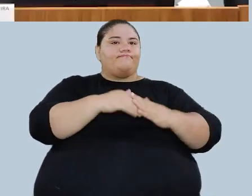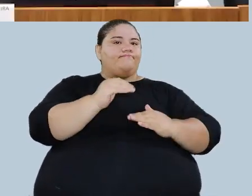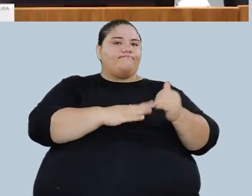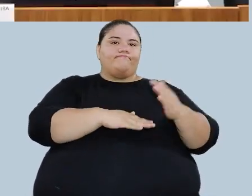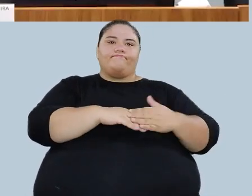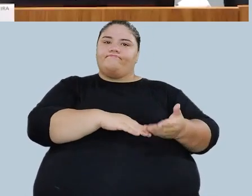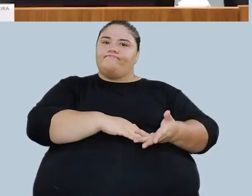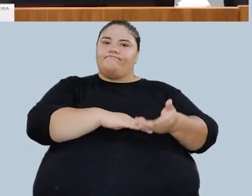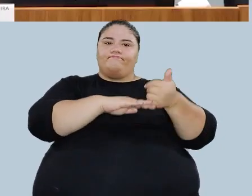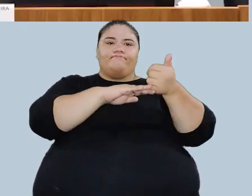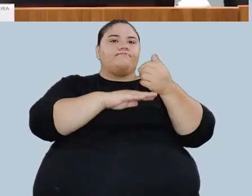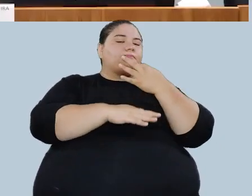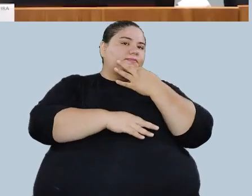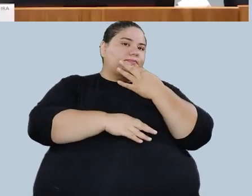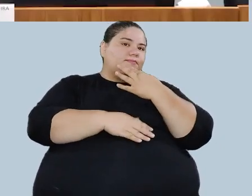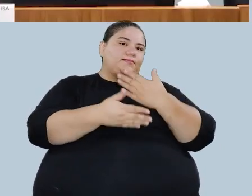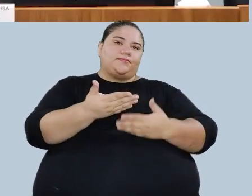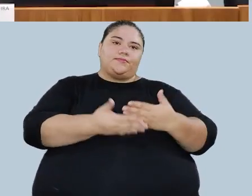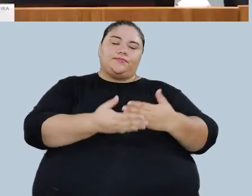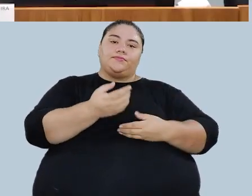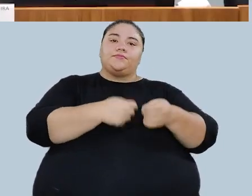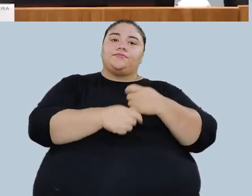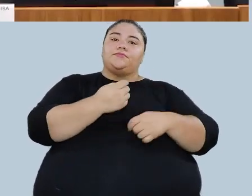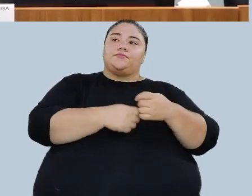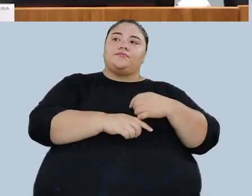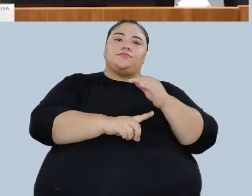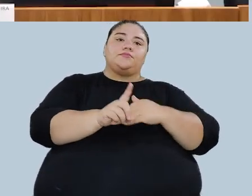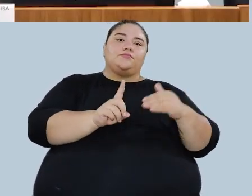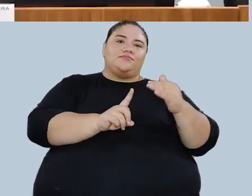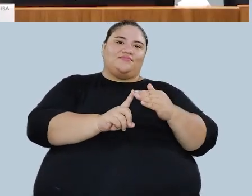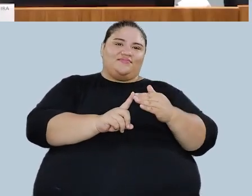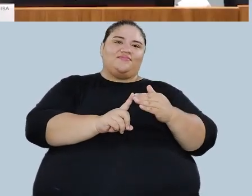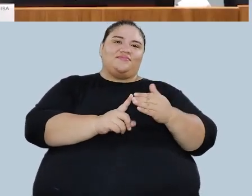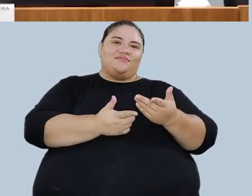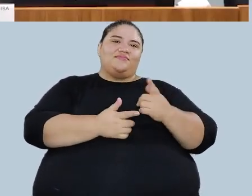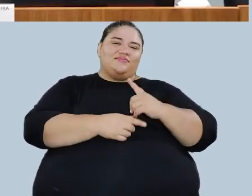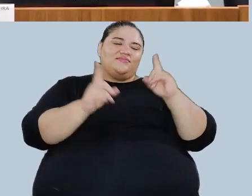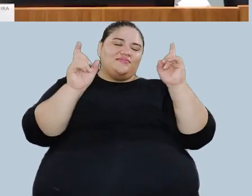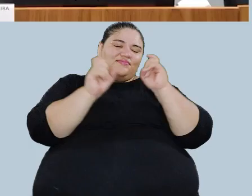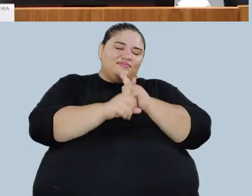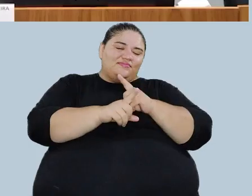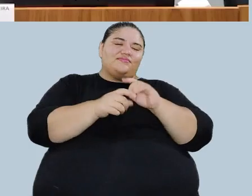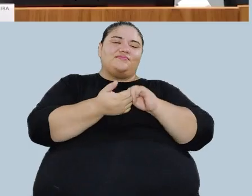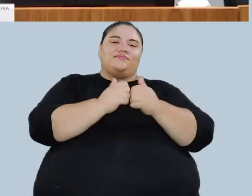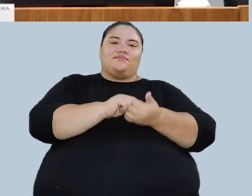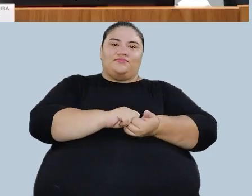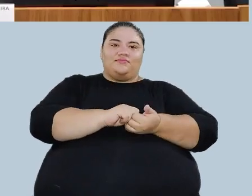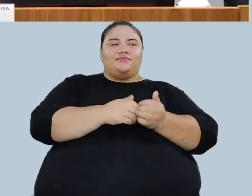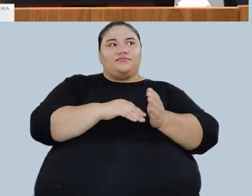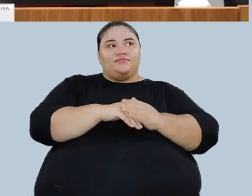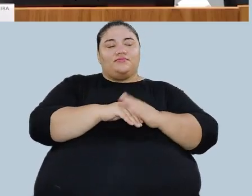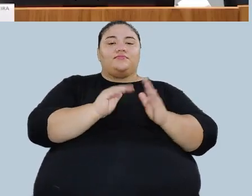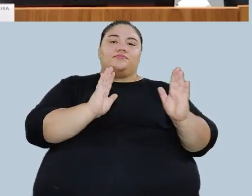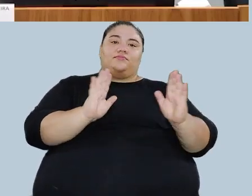habilitação técnica para conhecer esses serviços financeiros. Desembargador Gisele, que eu acho que terá uma dificuldade muito grande de adaptação durante um